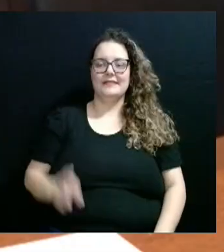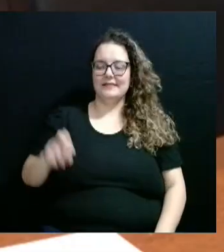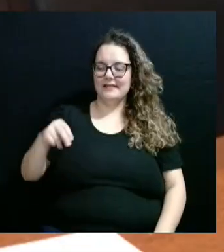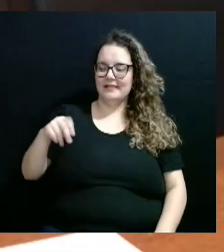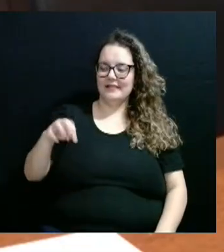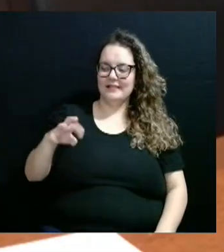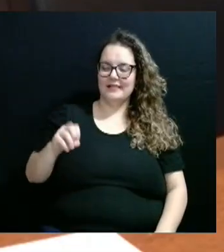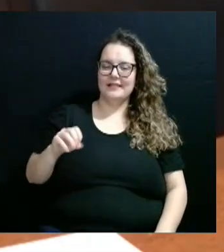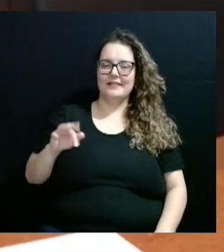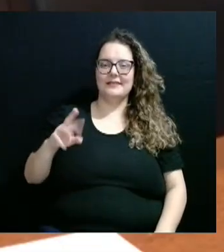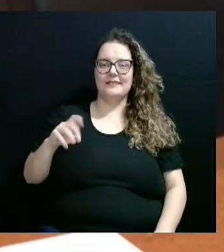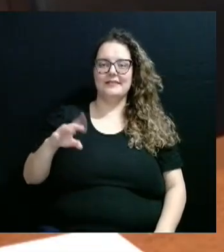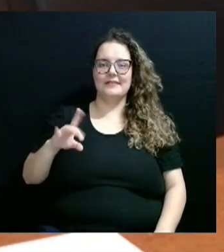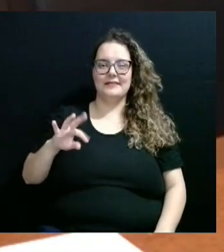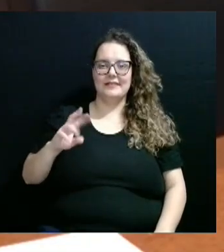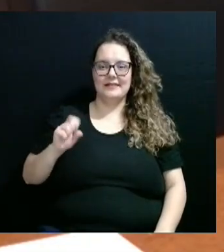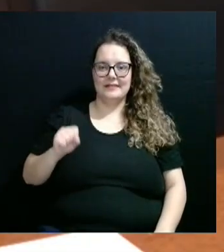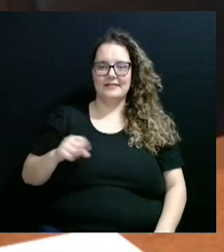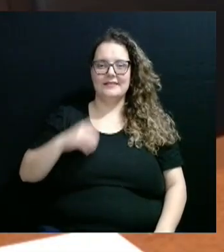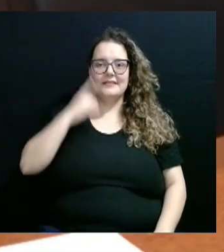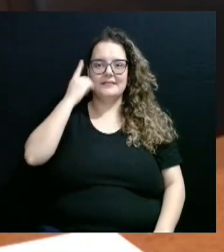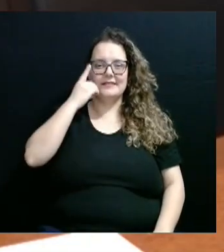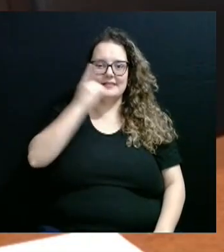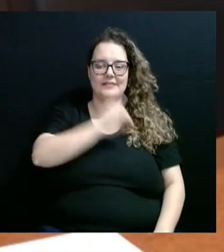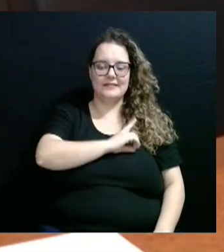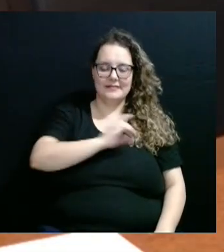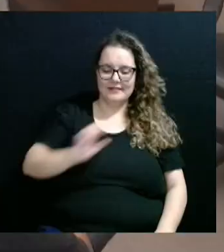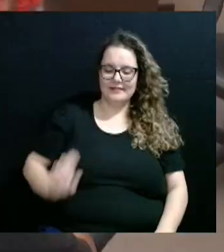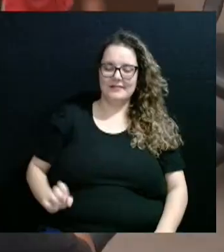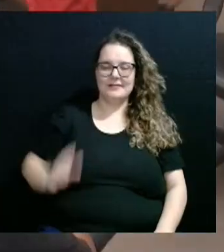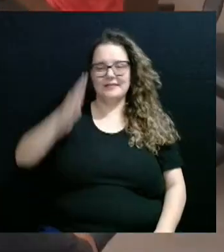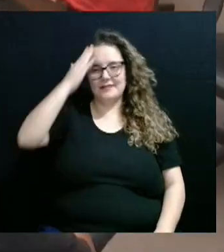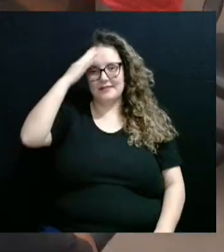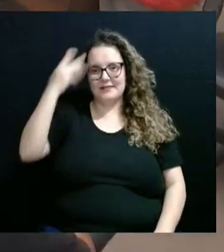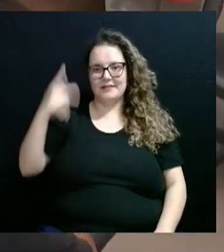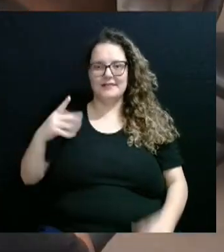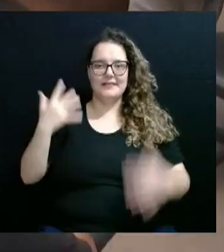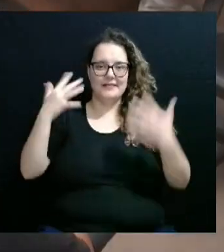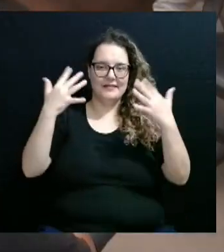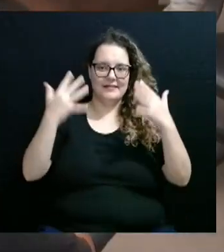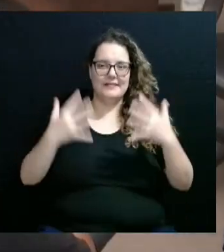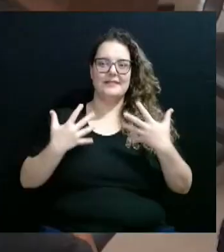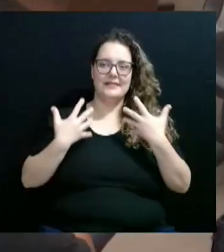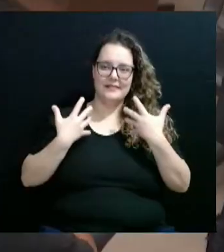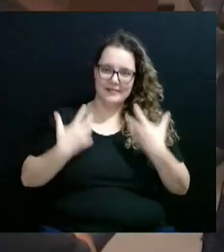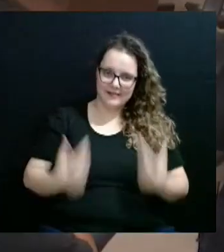deputado estadual pelo Paraná, e é uma honra receber o Renato aqui.